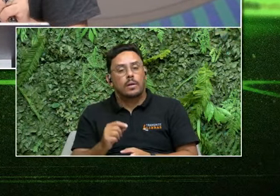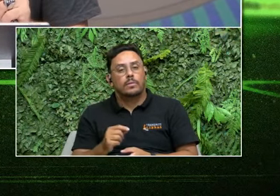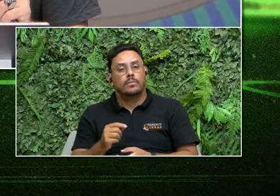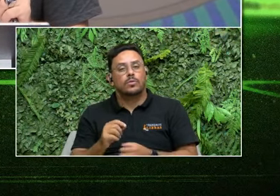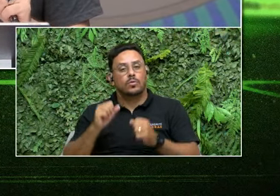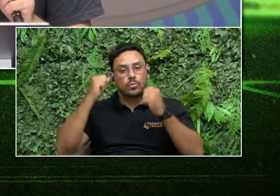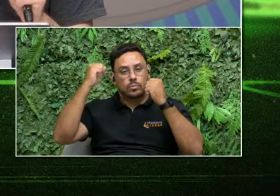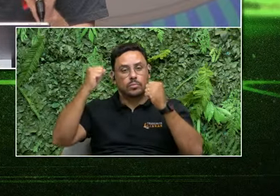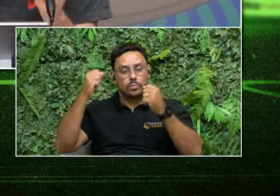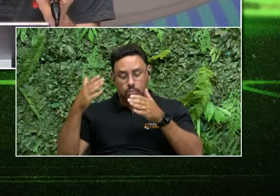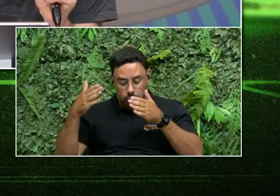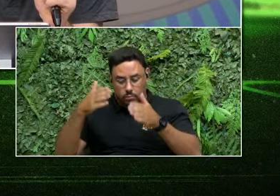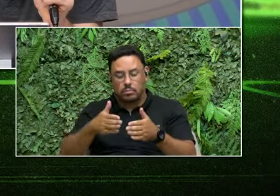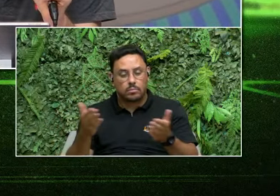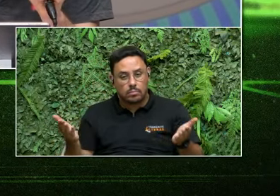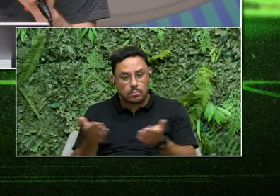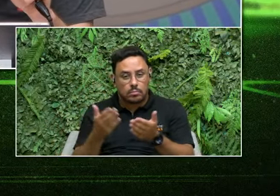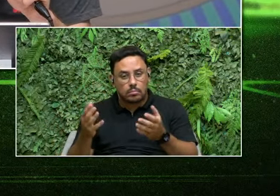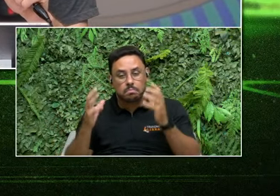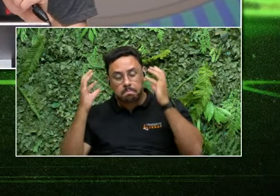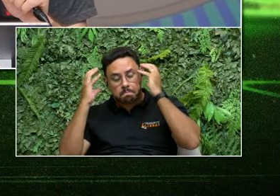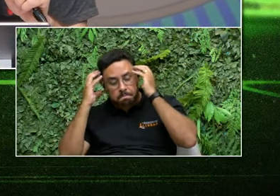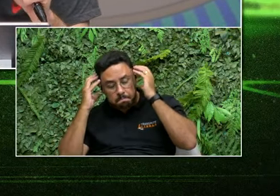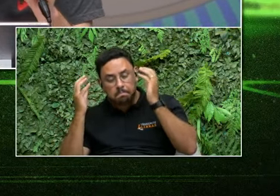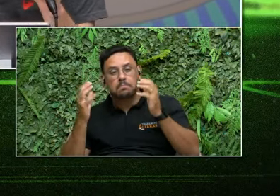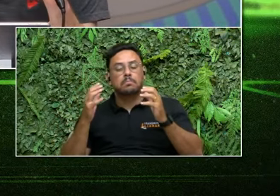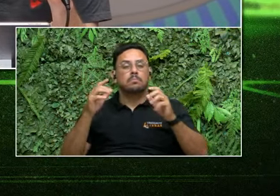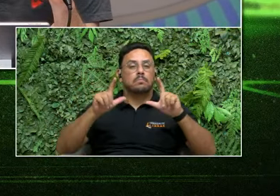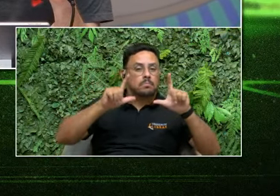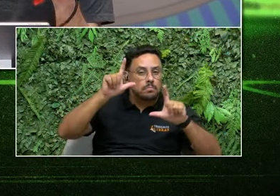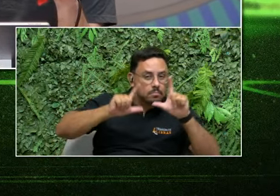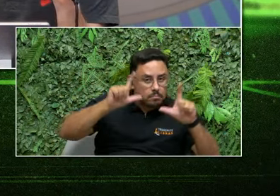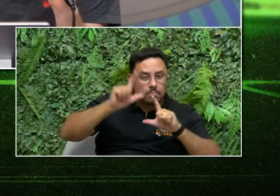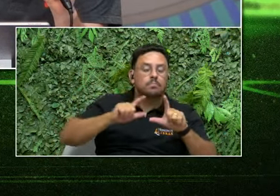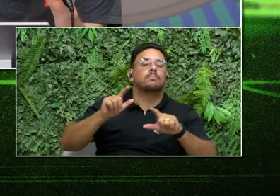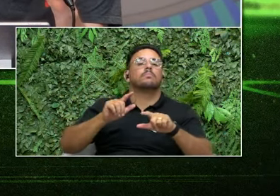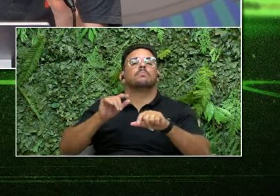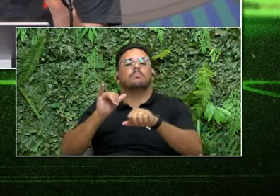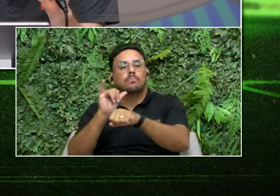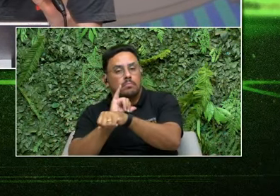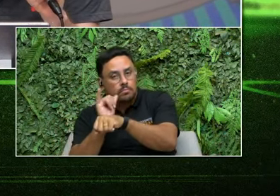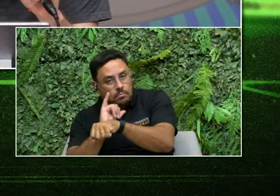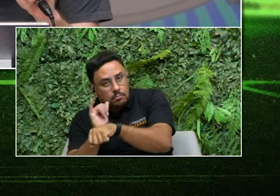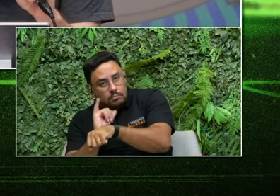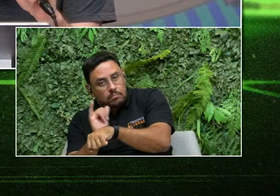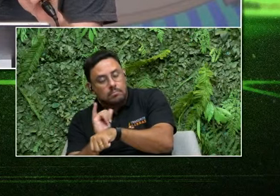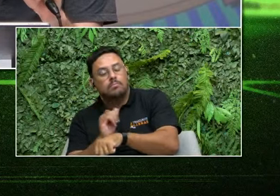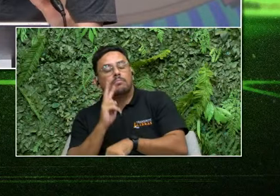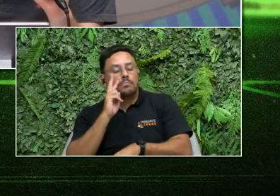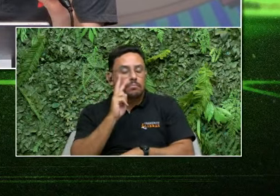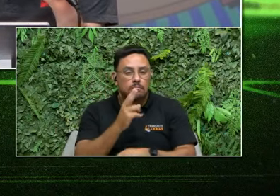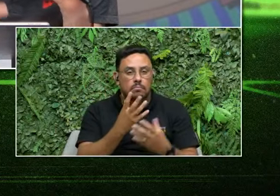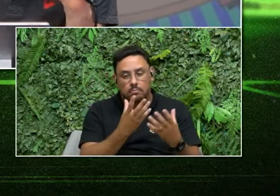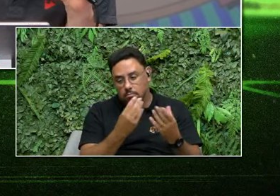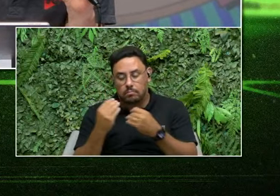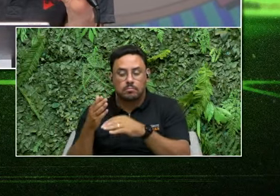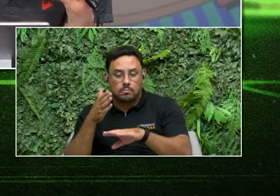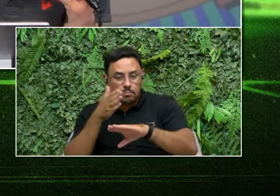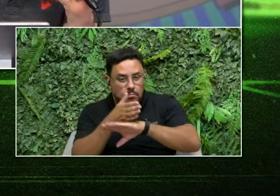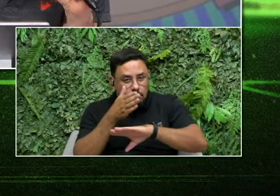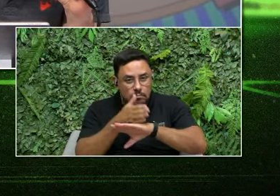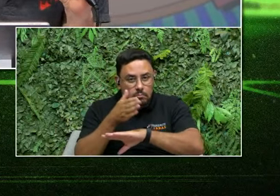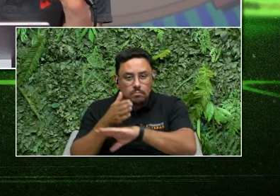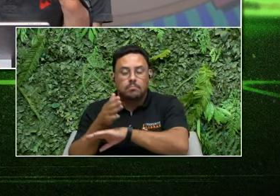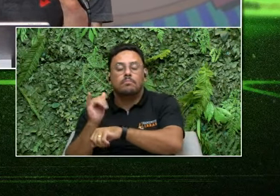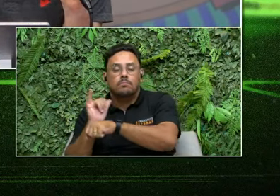que tá chegando agora torcedor que ligou o rádio torcedor que ligou a televisão torcedor que tá conectando conosco na 98 muita gente entrando também no nosso